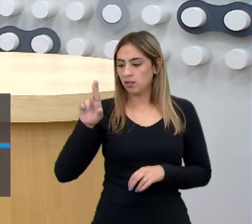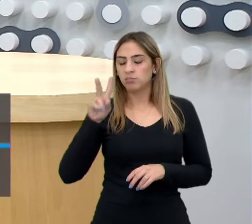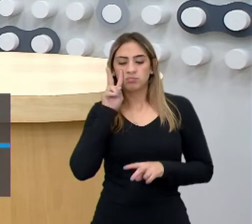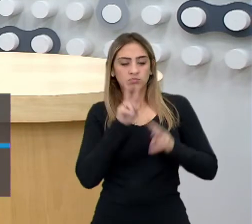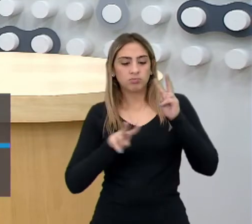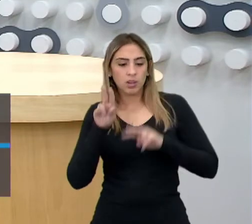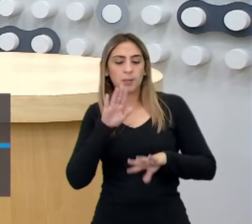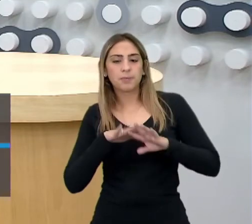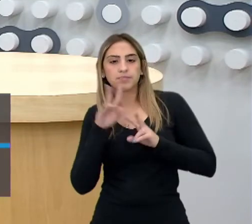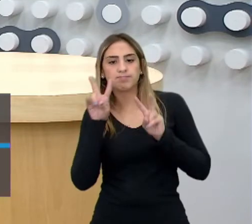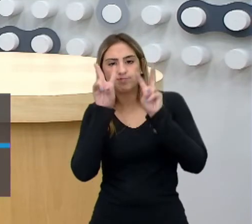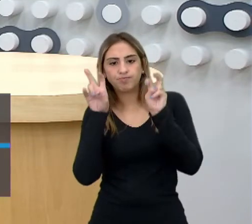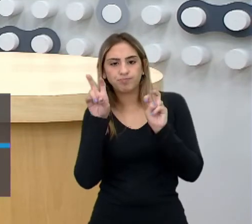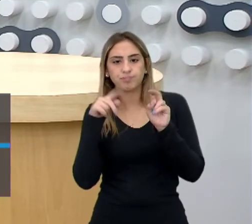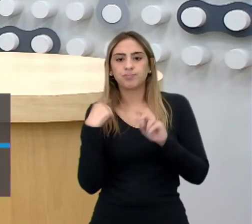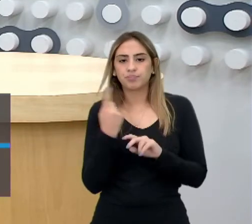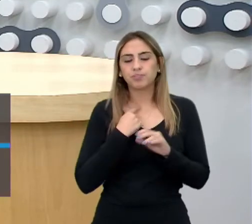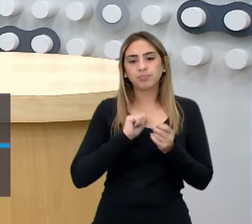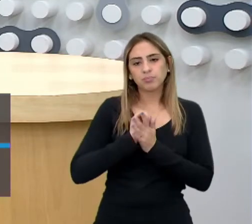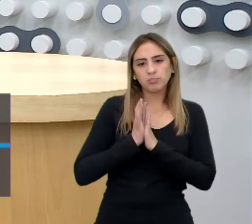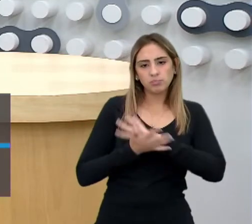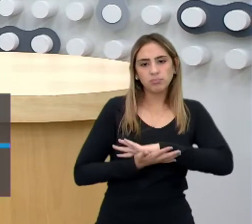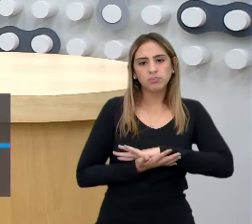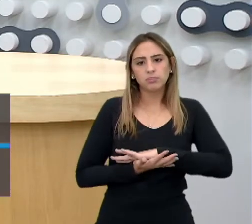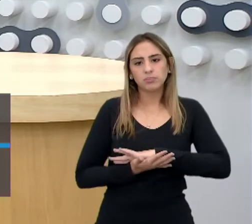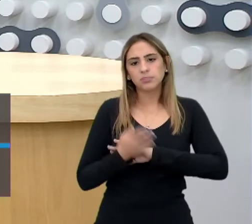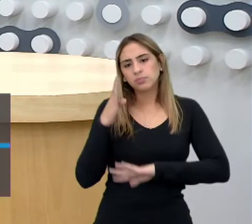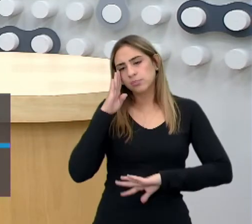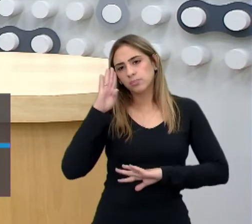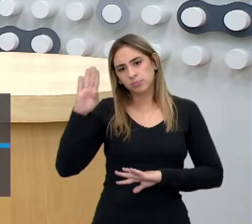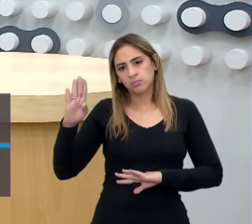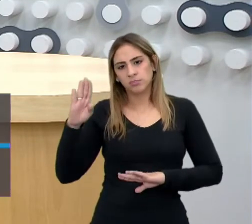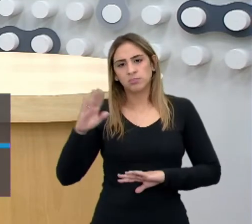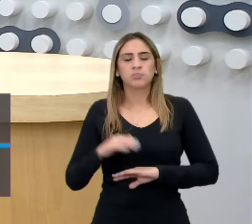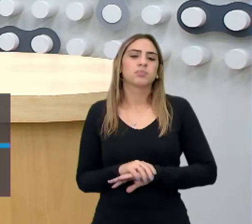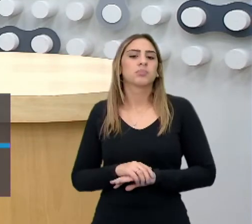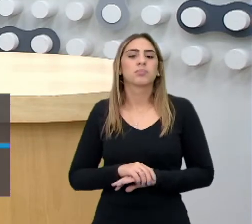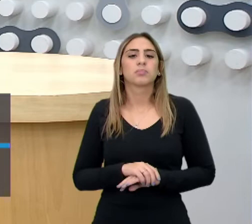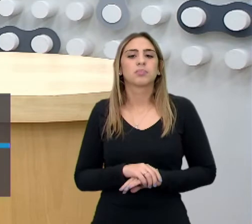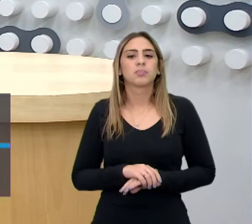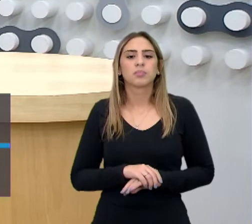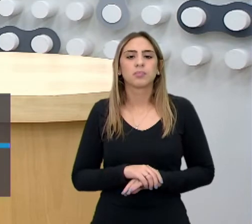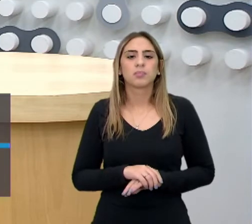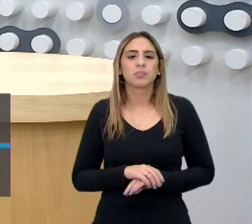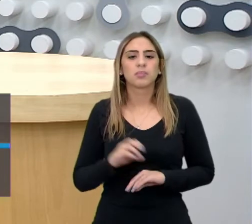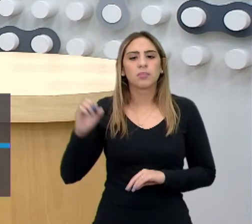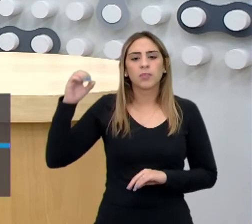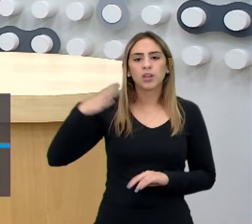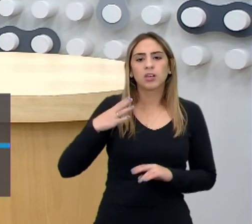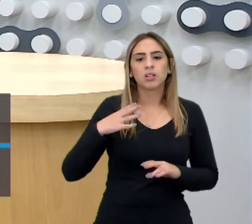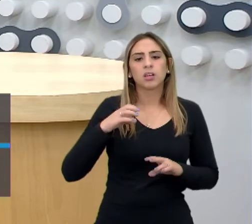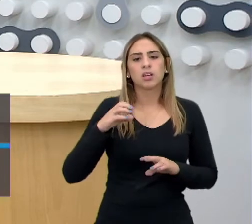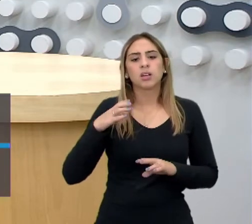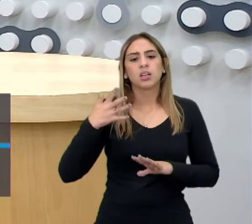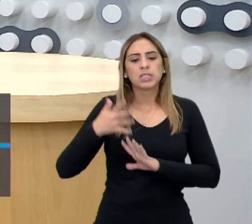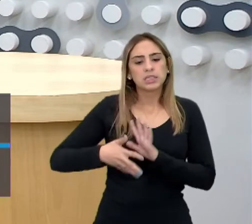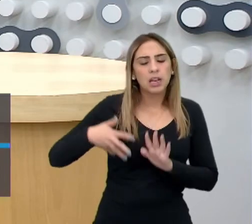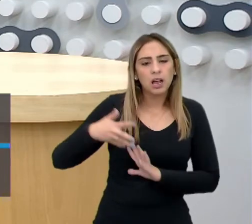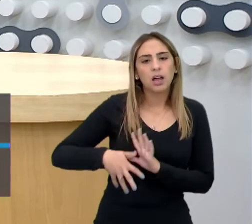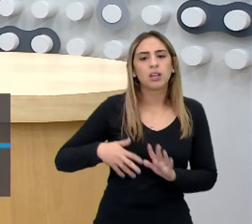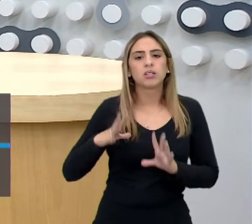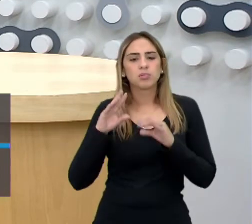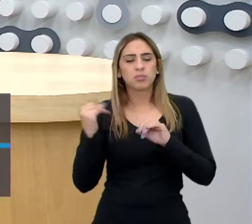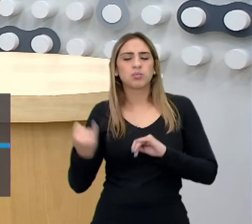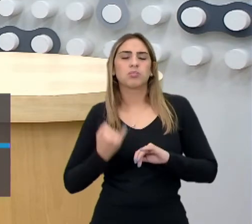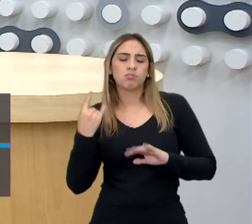visualiza mais as questões aí de destruição, principalmente aí dos imóveis, né, das estradas. Então é